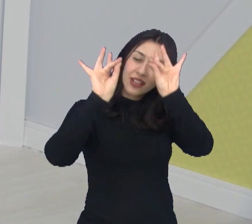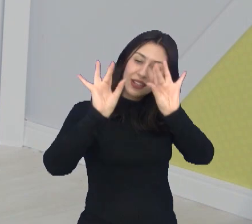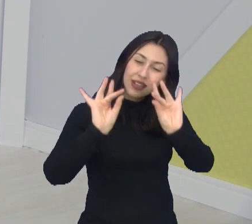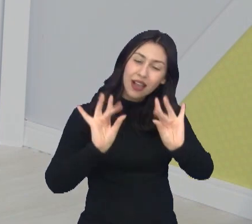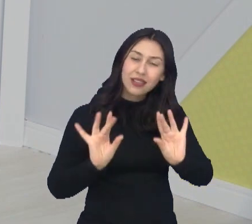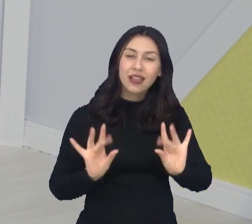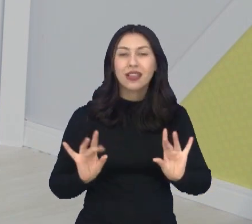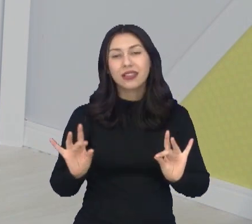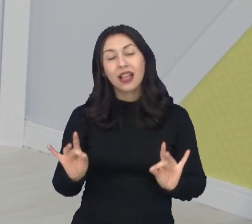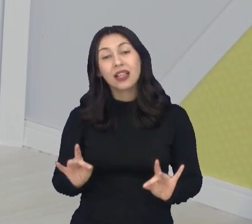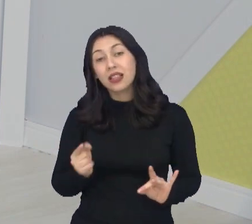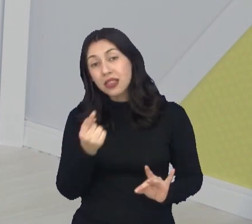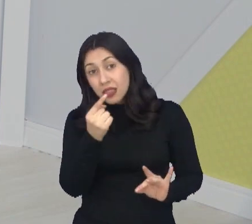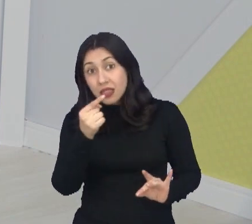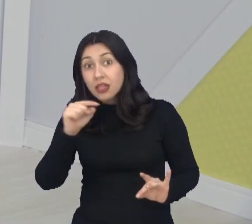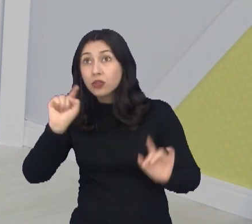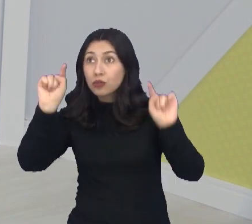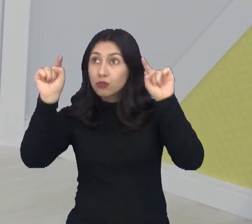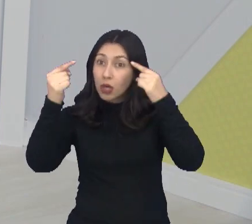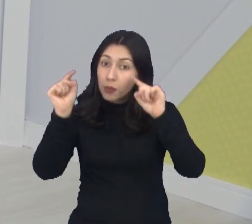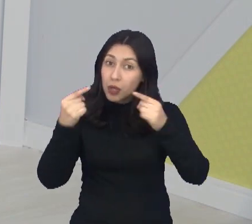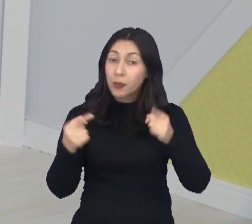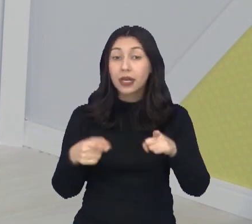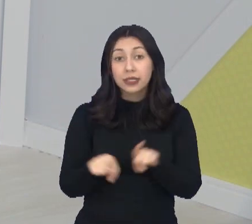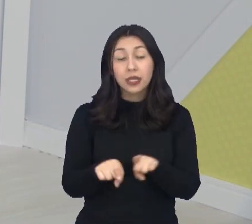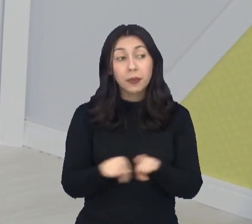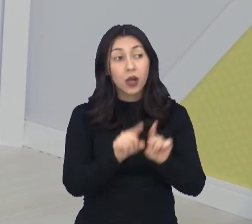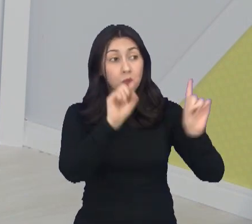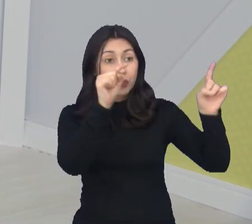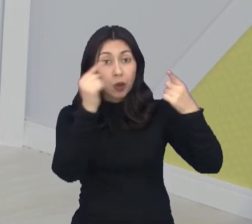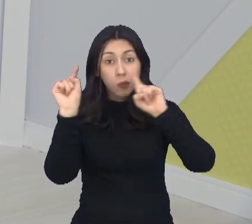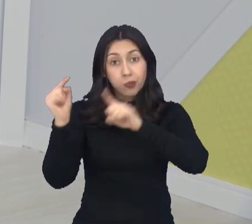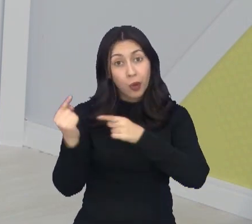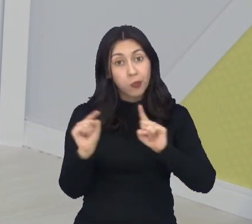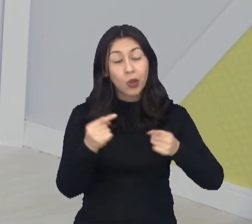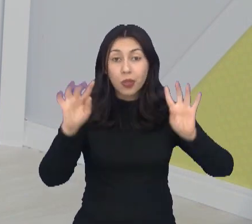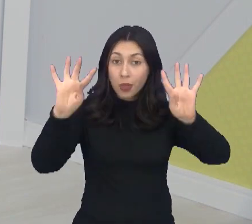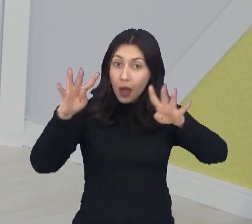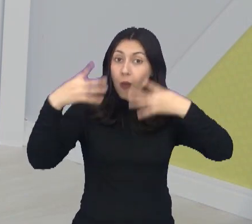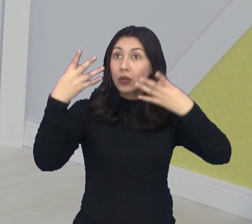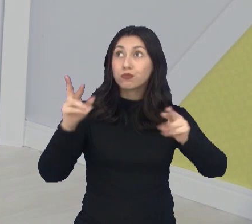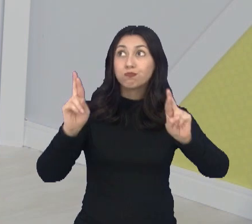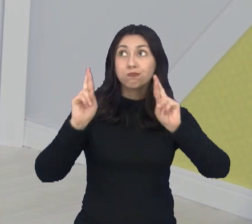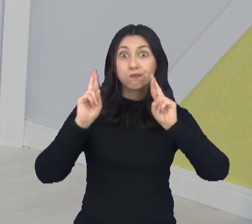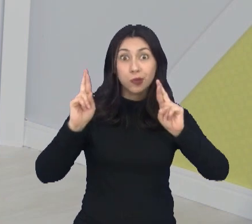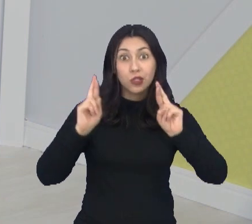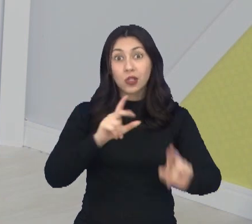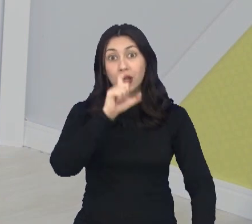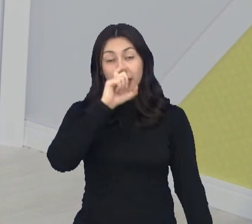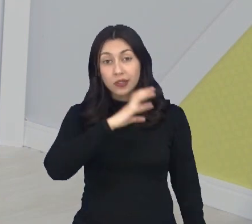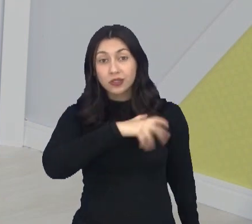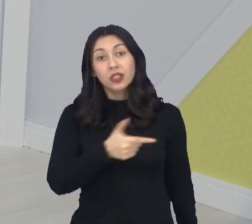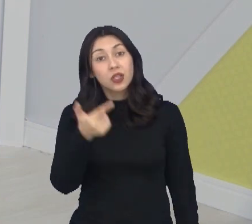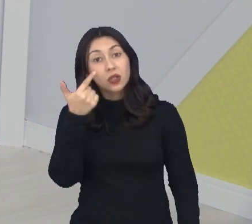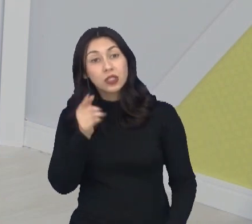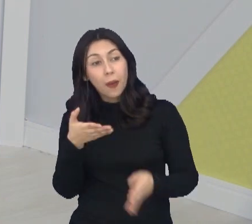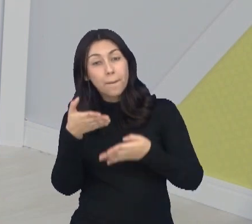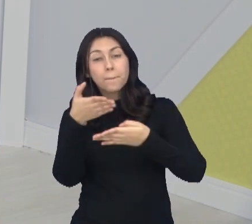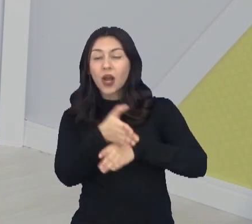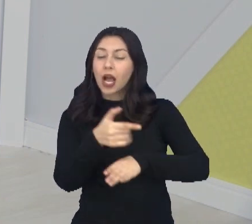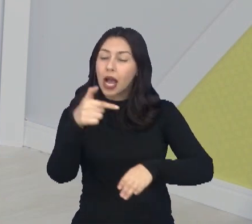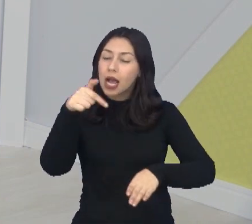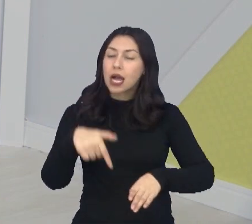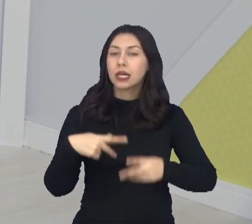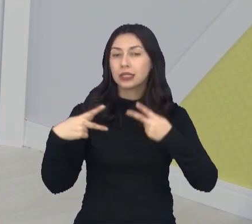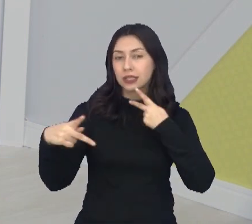da última rodada da fase de classificação e, claro, os confrontos de quartas de final, e torcendo para que o São José possa decidir em casa, pelo menos,